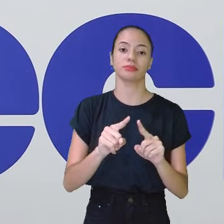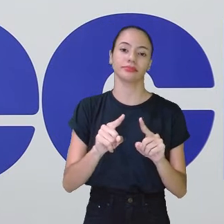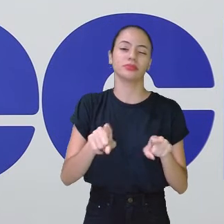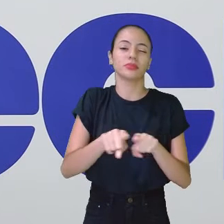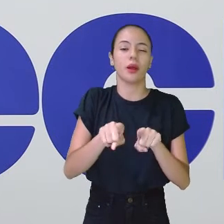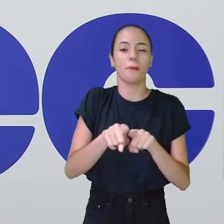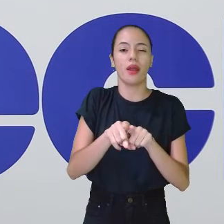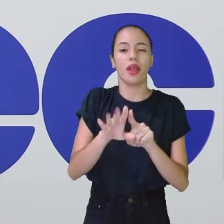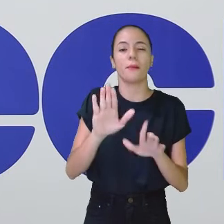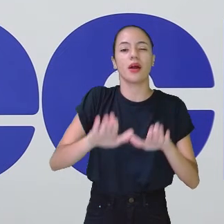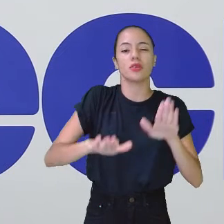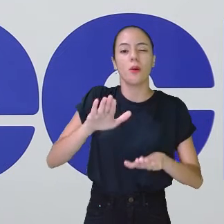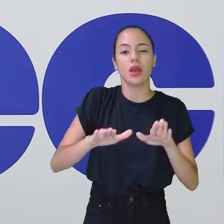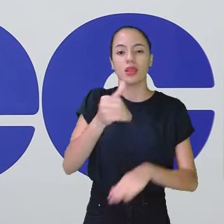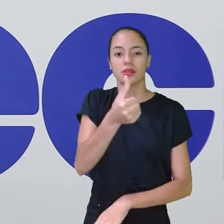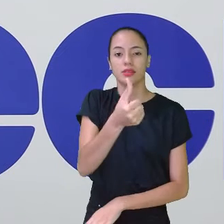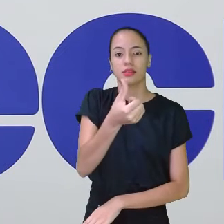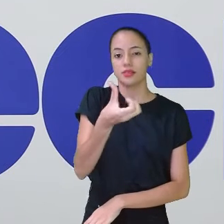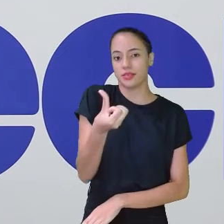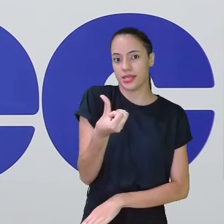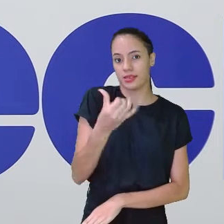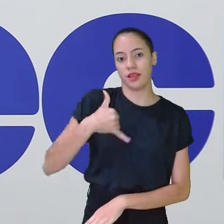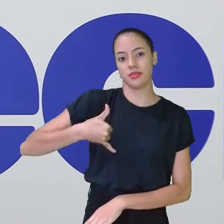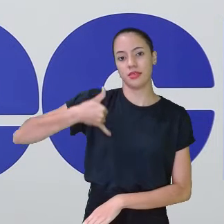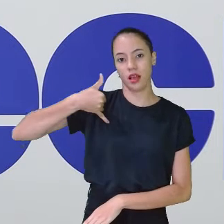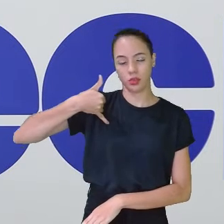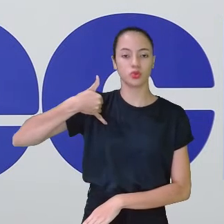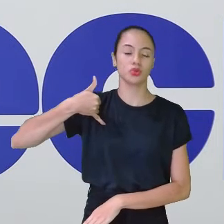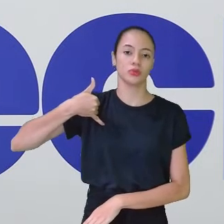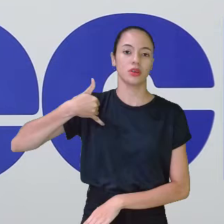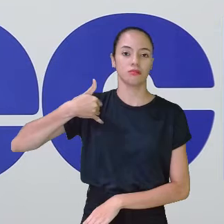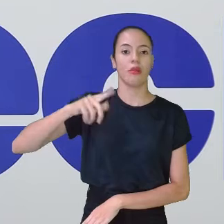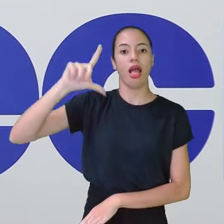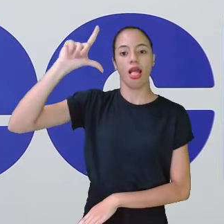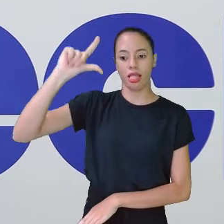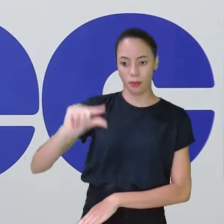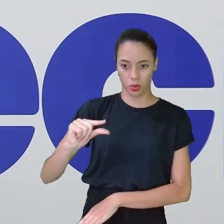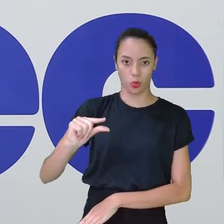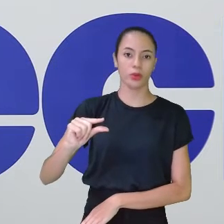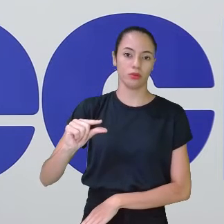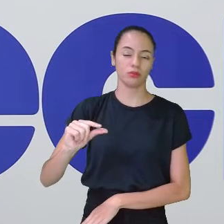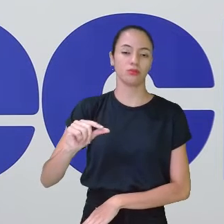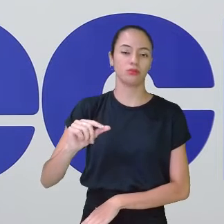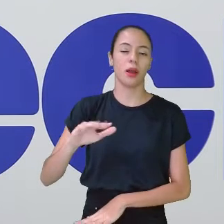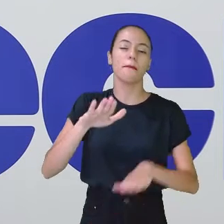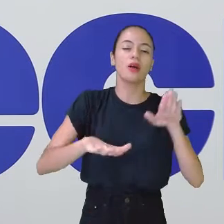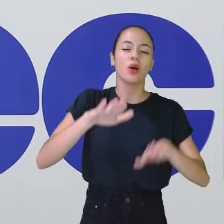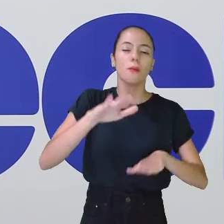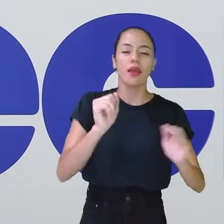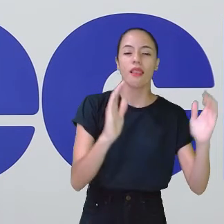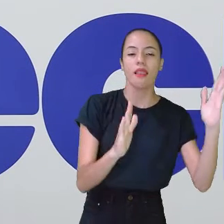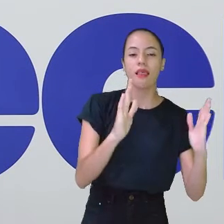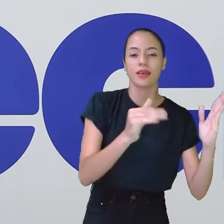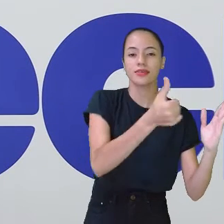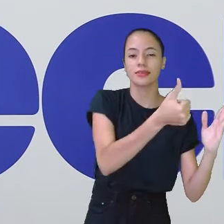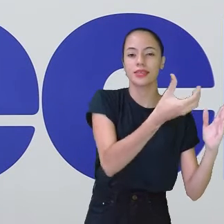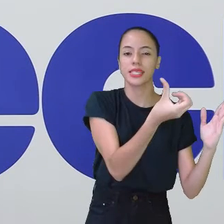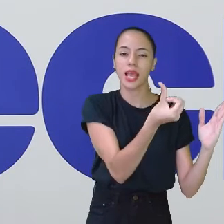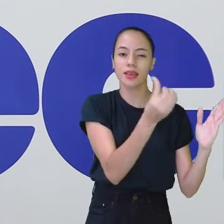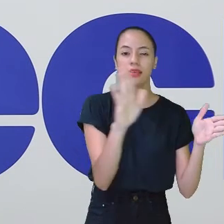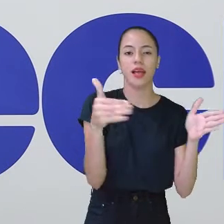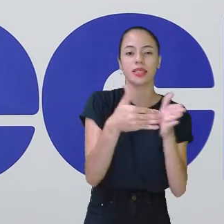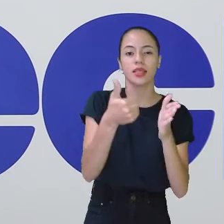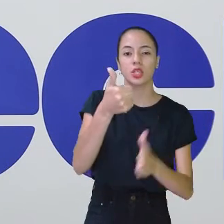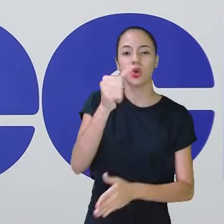dos 16 anos, né? Não tem essa questão da maioridade, já diminuiu, né? Reduziu, você ali 16... Entre 16 e 18 anos você tem um